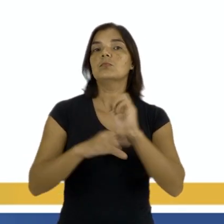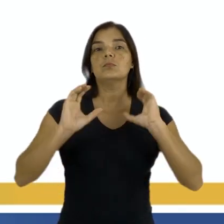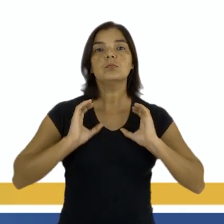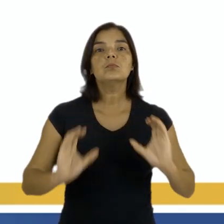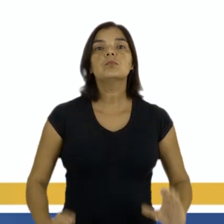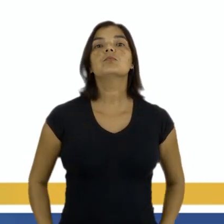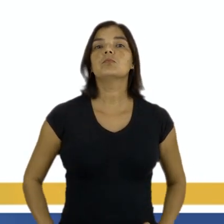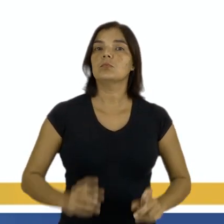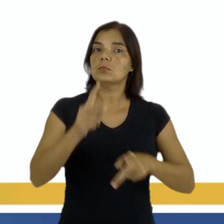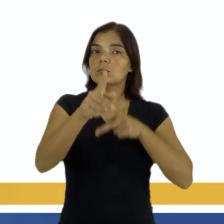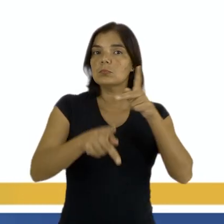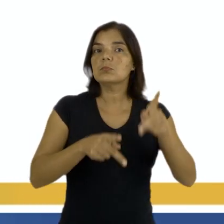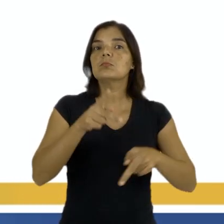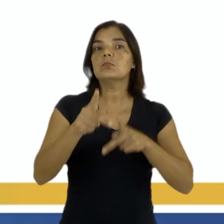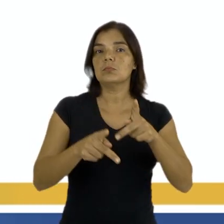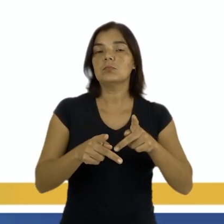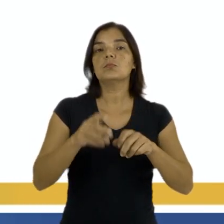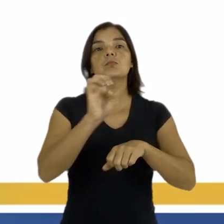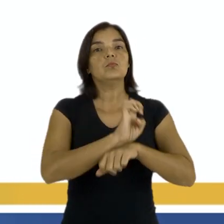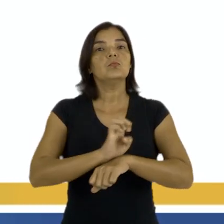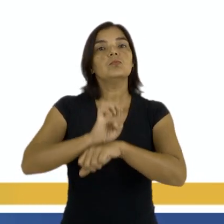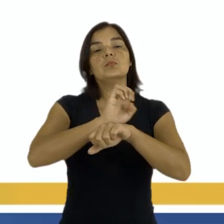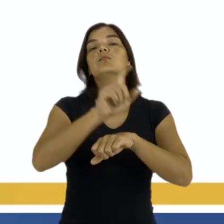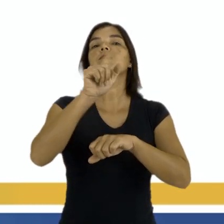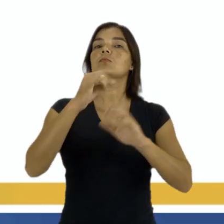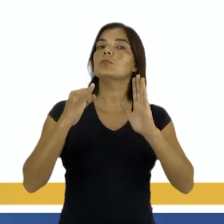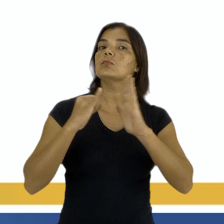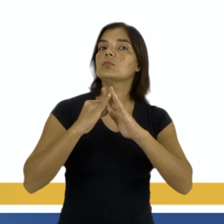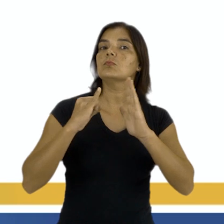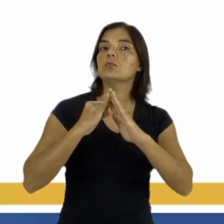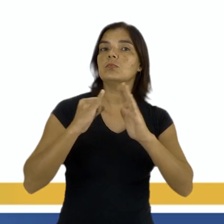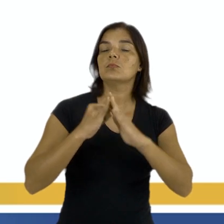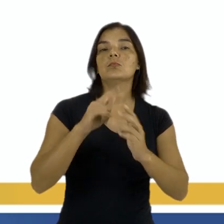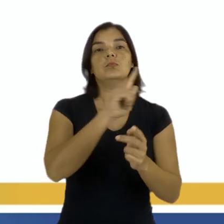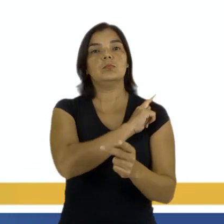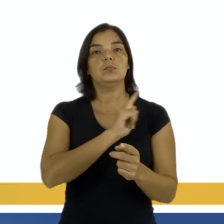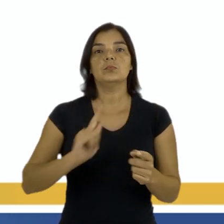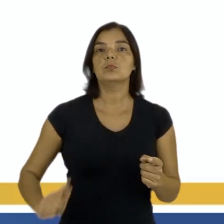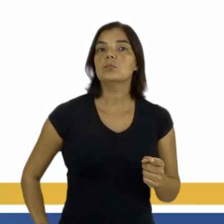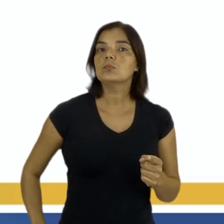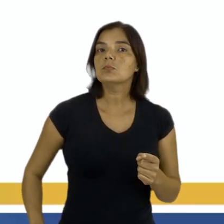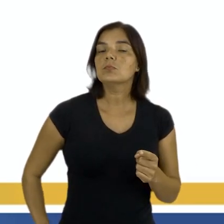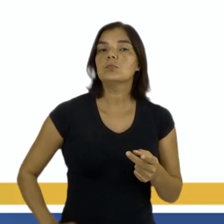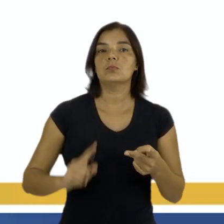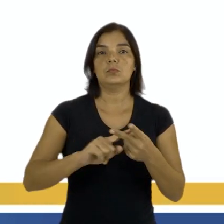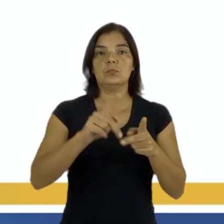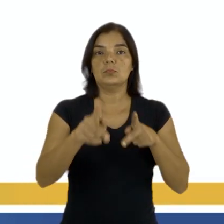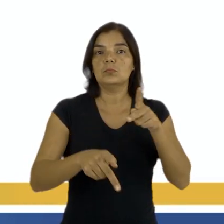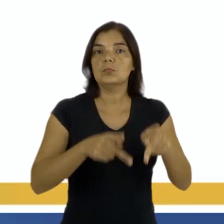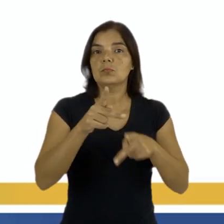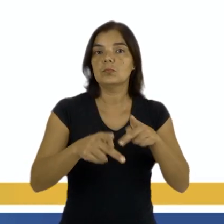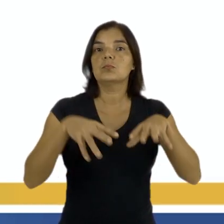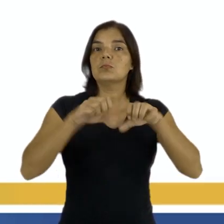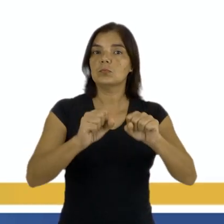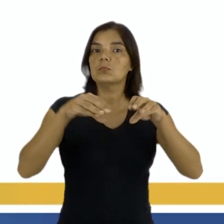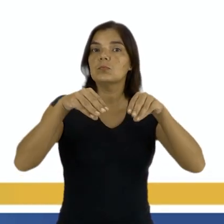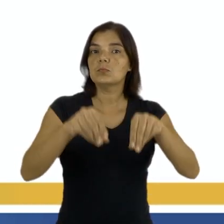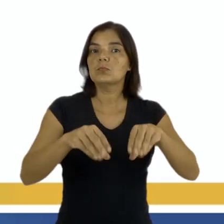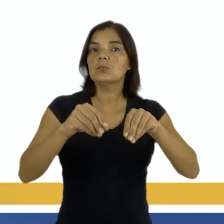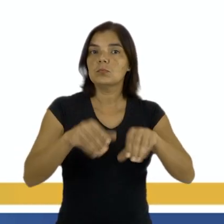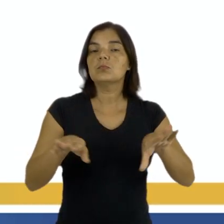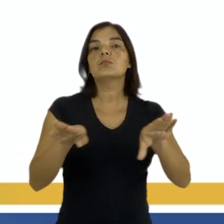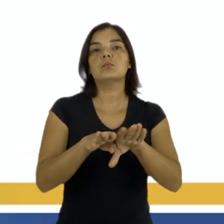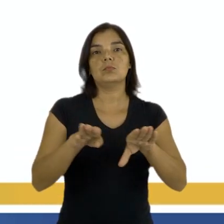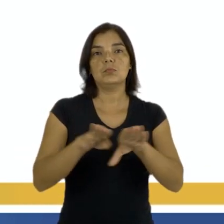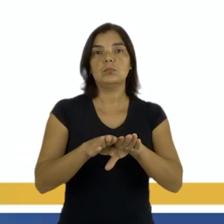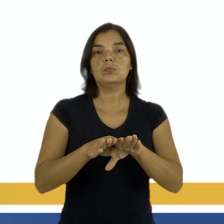sua população. O Estado é uma instituição constituída por governo, povo, território e